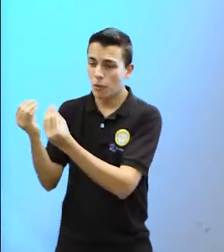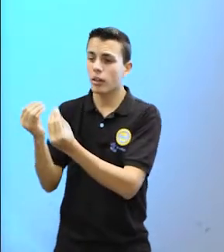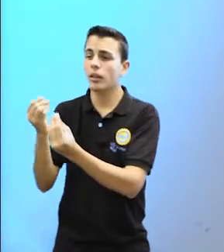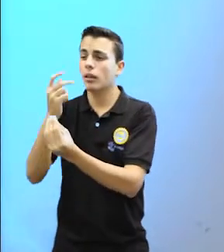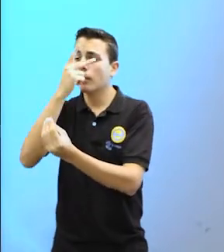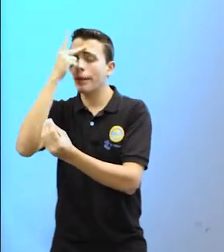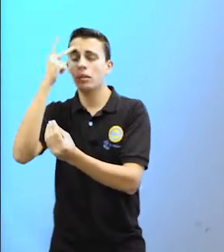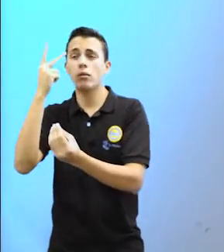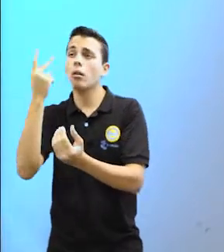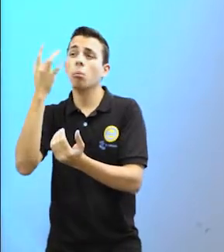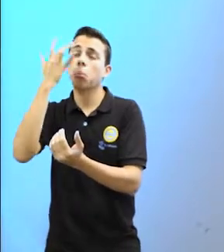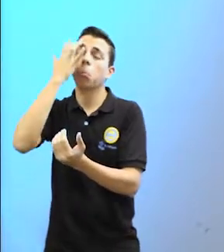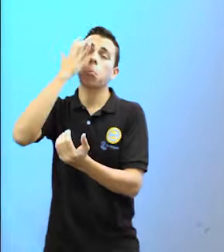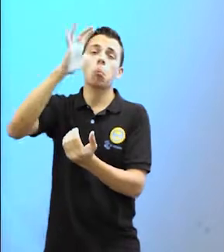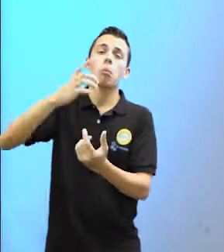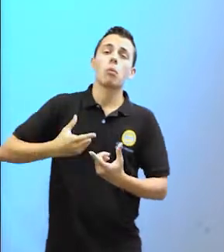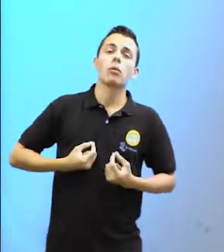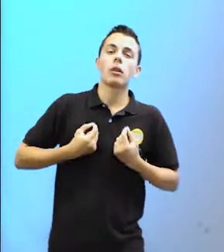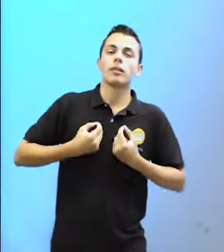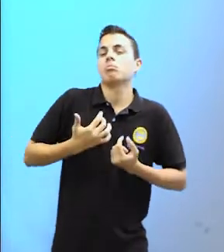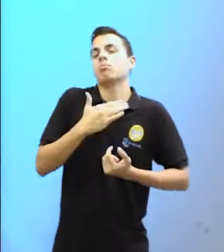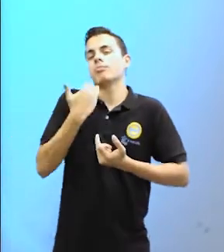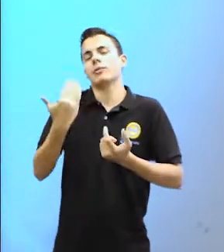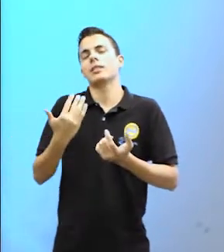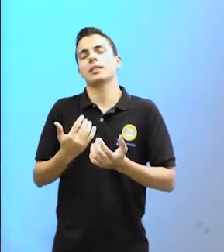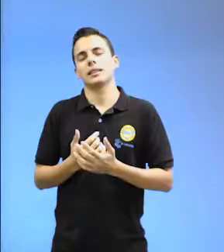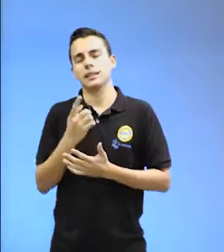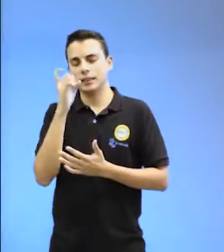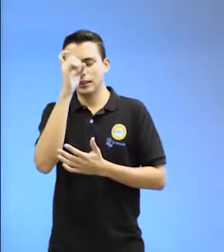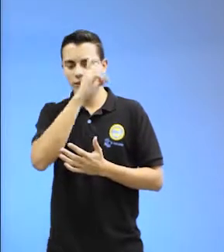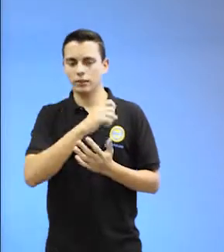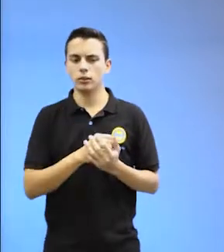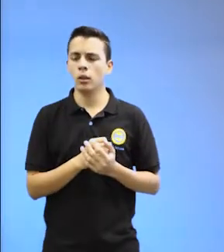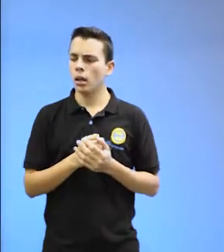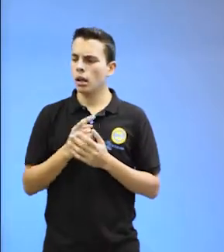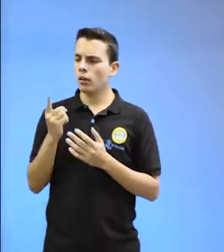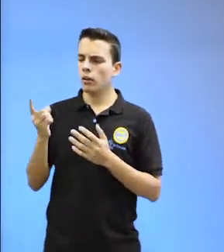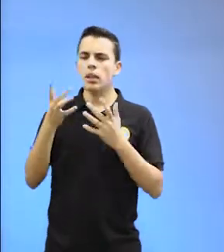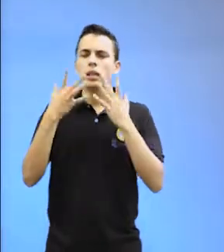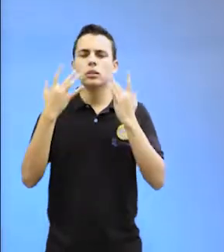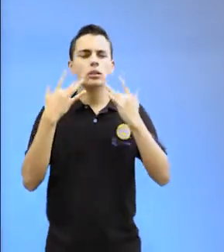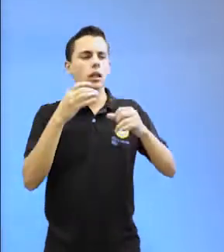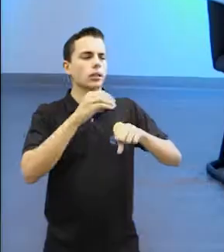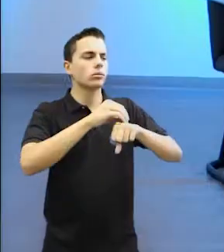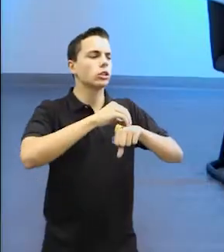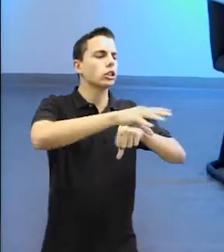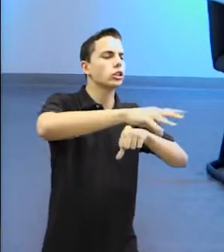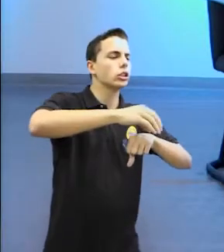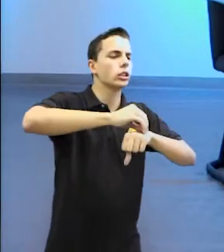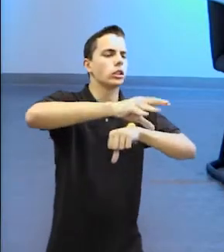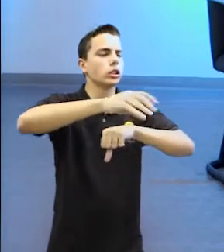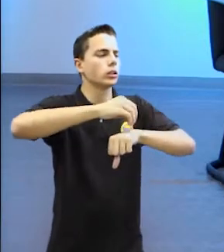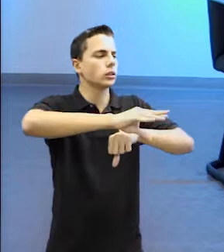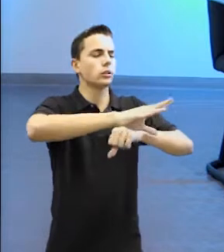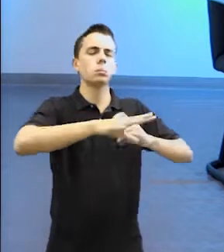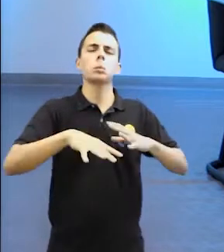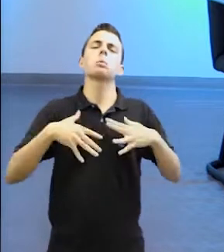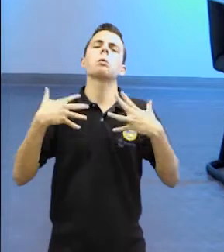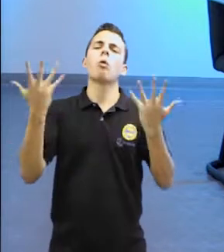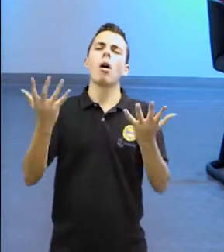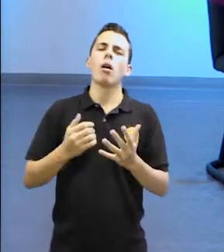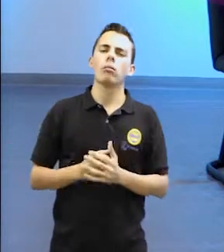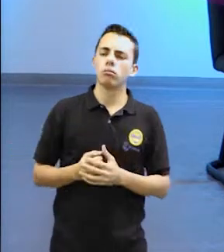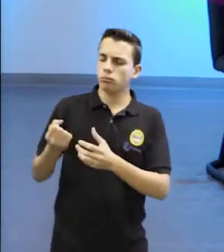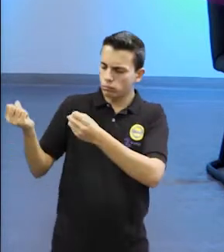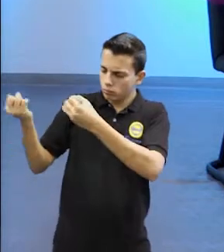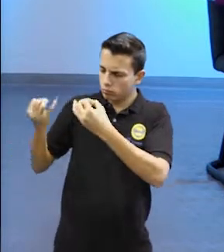Porque eu estou vendo meu tempo aí. Sim. Quais as dicas que vocês... Isso é importante, é, né? Vocês dão na peça de conscientização nessa